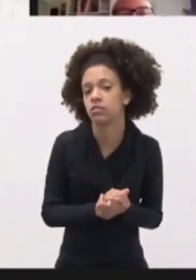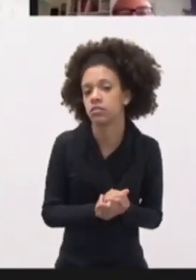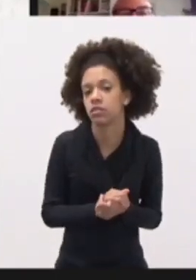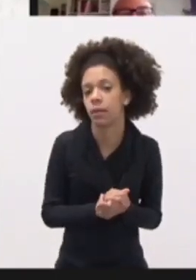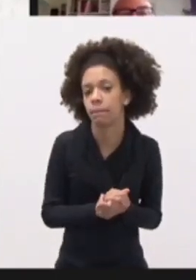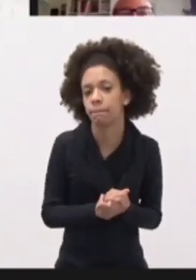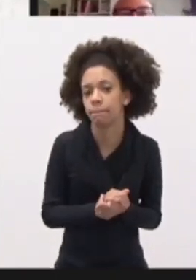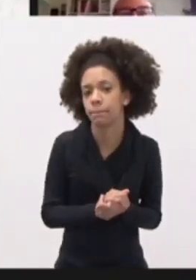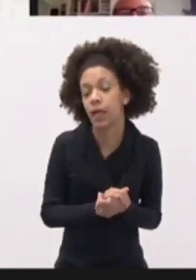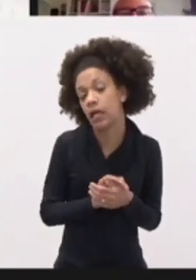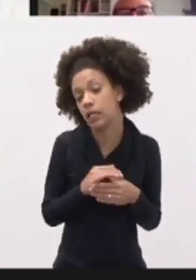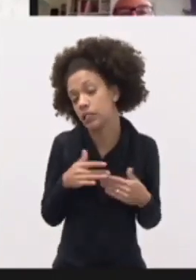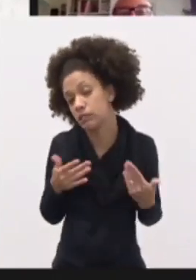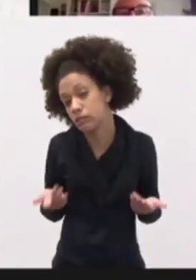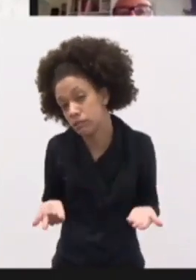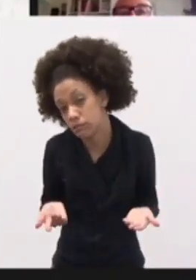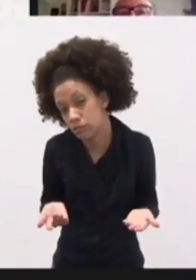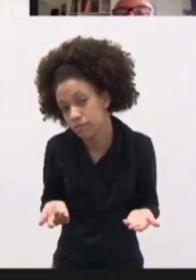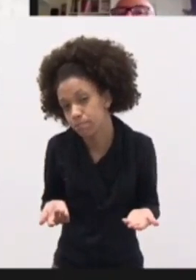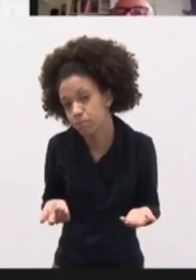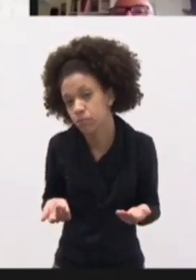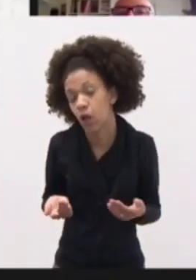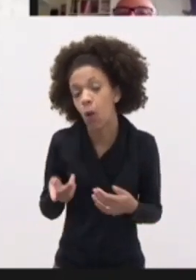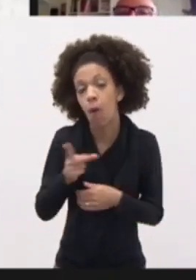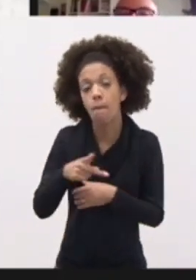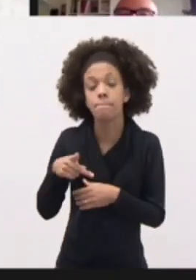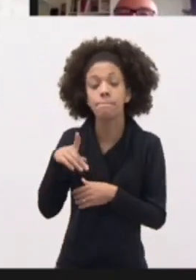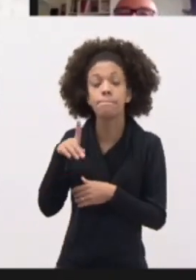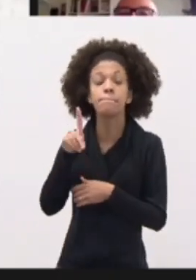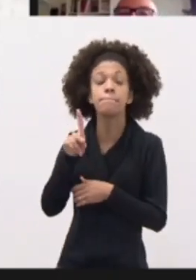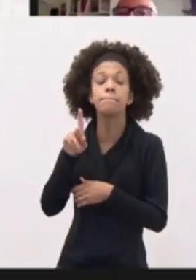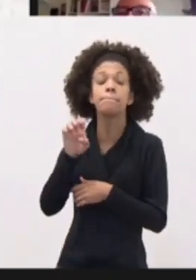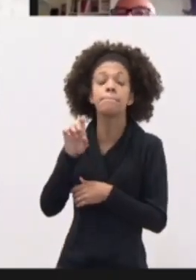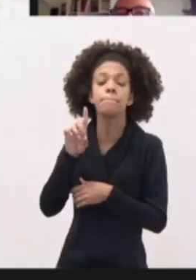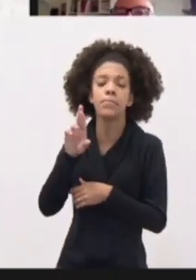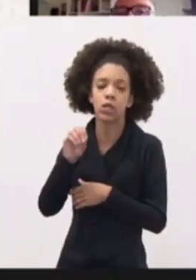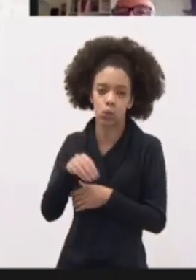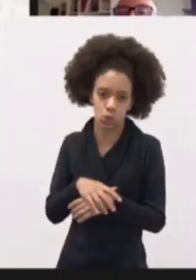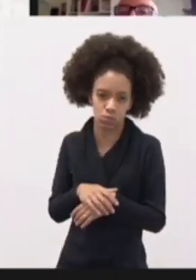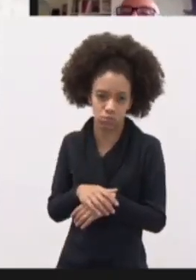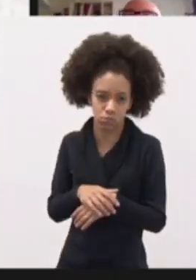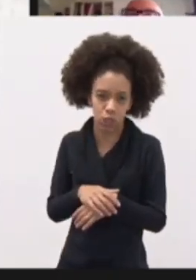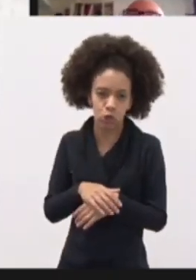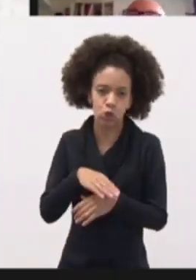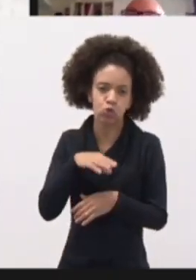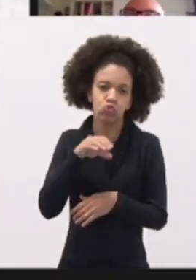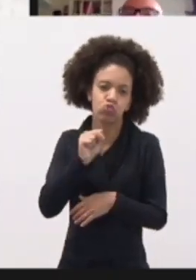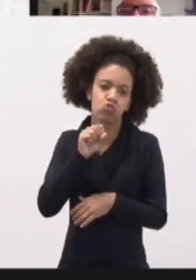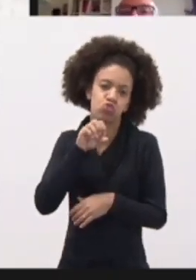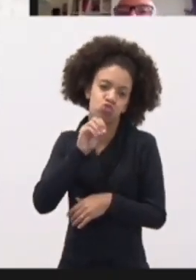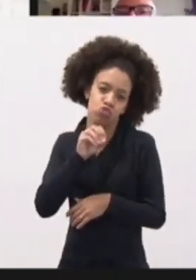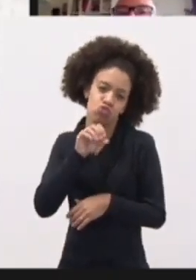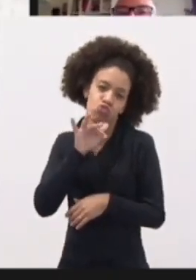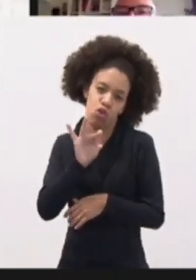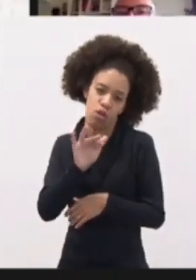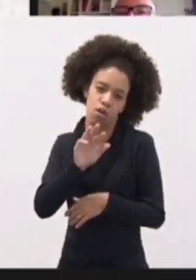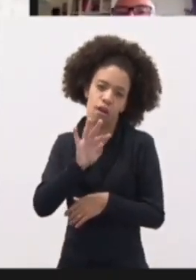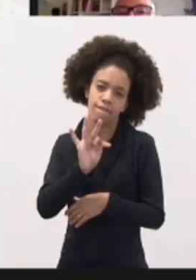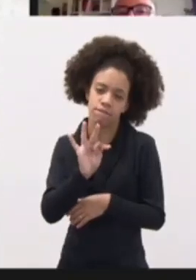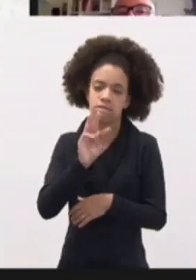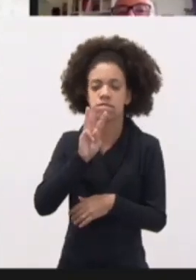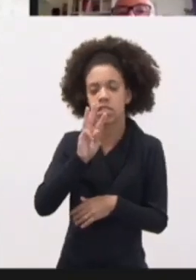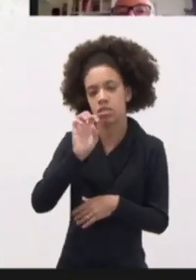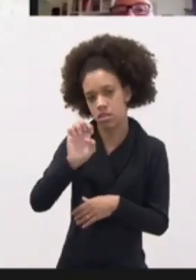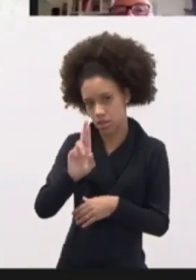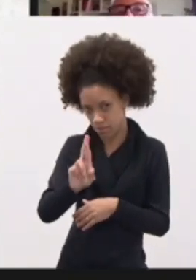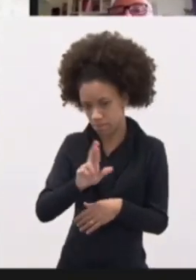pedagógica, e aí o Pedro selecionou um software que possibilita realizar acompanhamento e avaliação dos seus